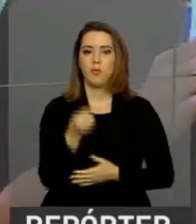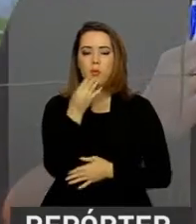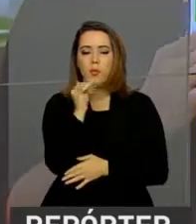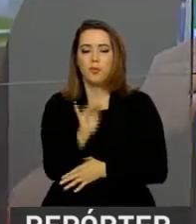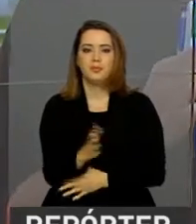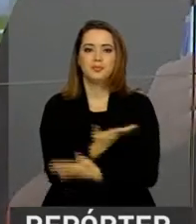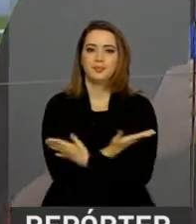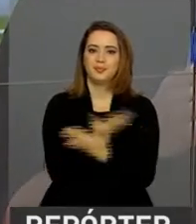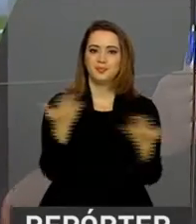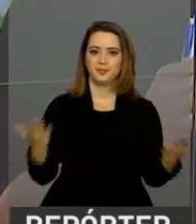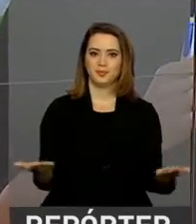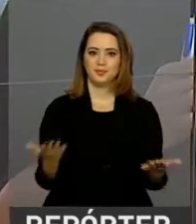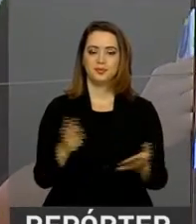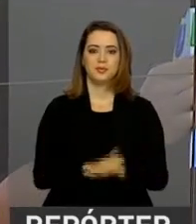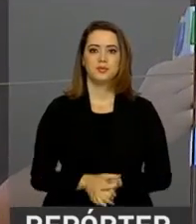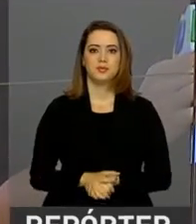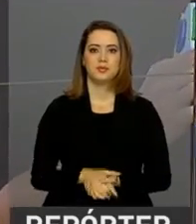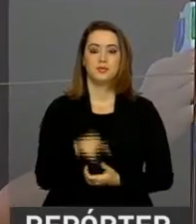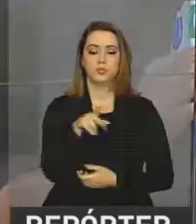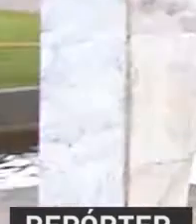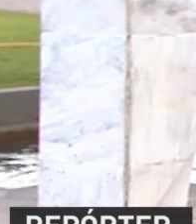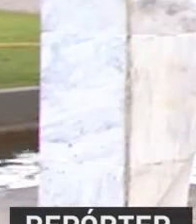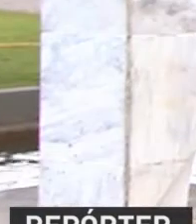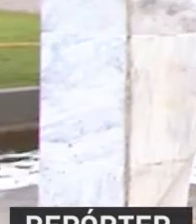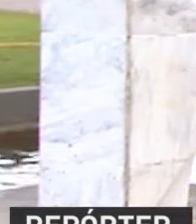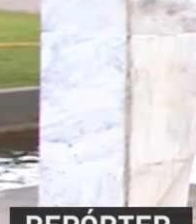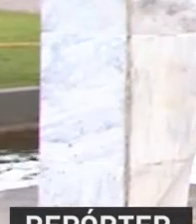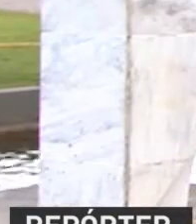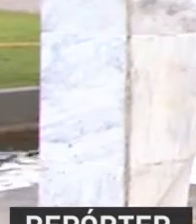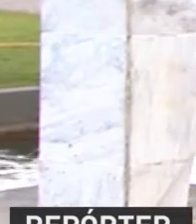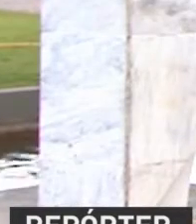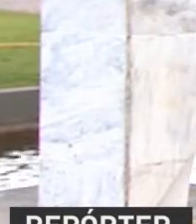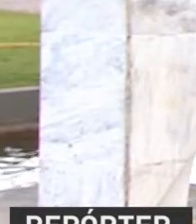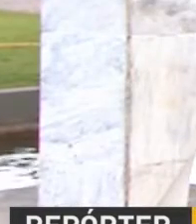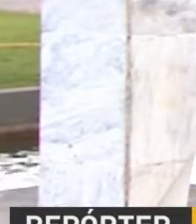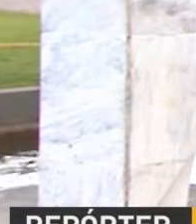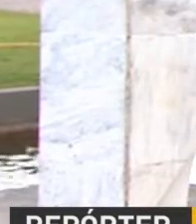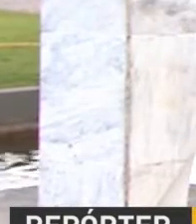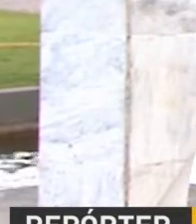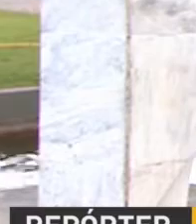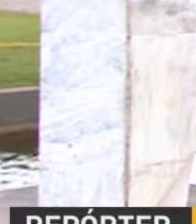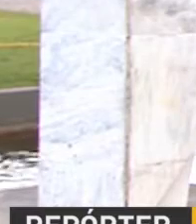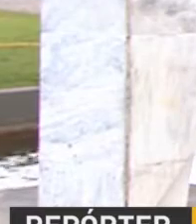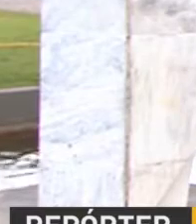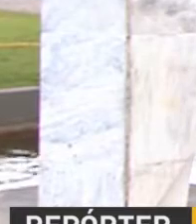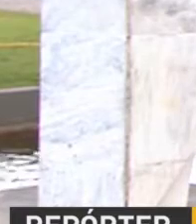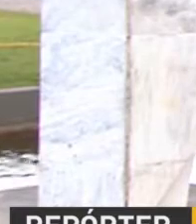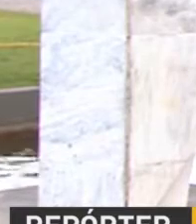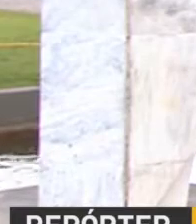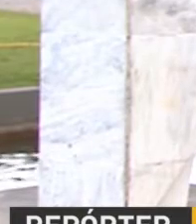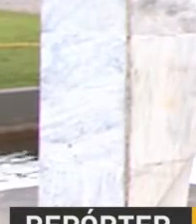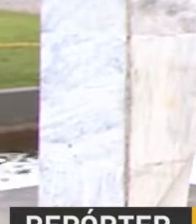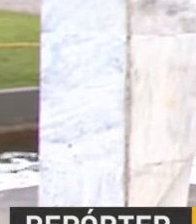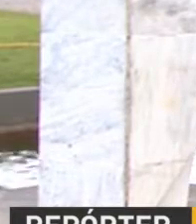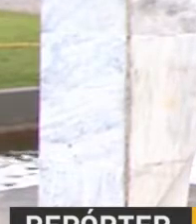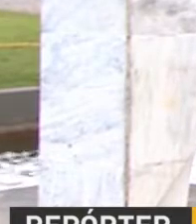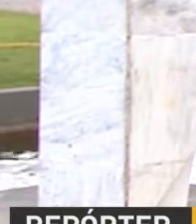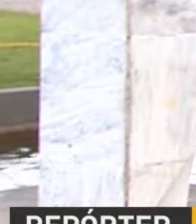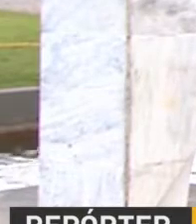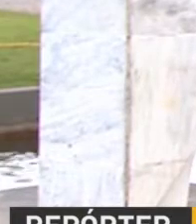Renata. Bom dia para você, bom dia a todos. O presidente em exercício falou sobre o papel das Forças Armadas durante a cerimônia de apresentação